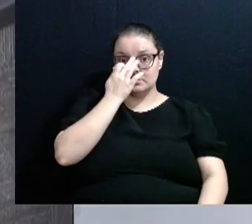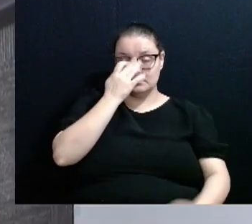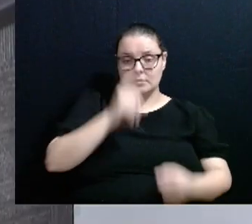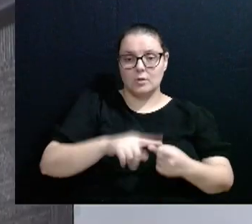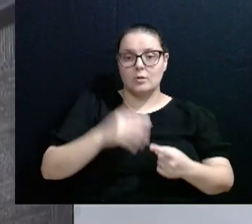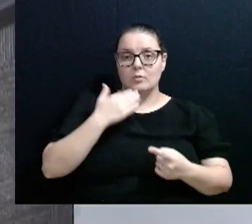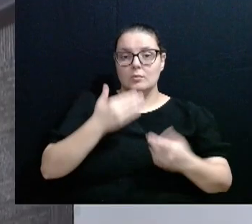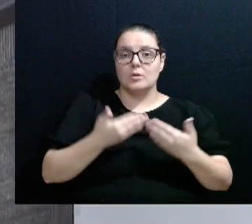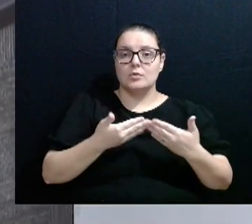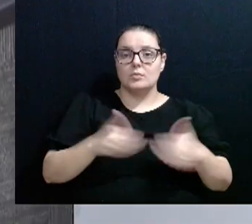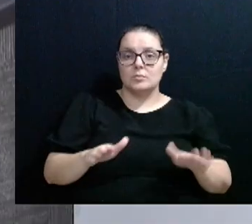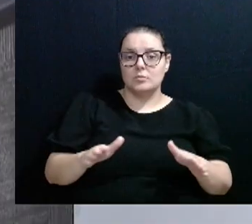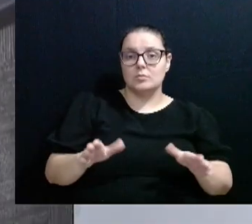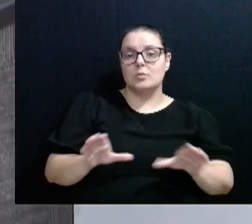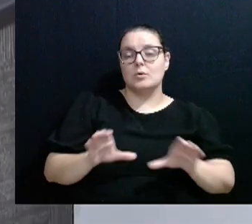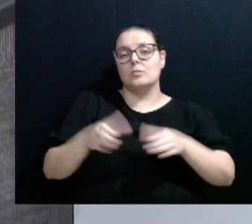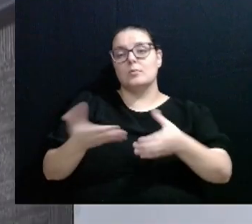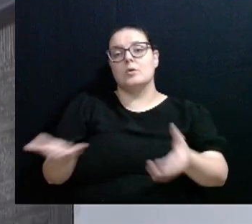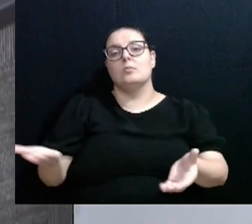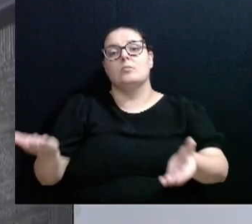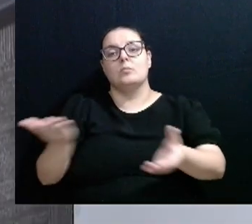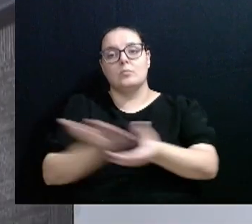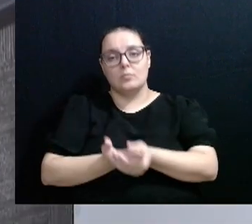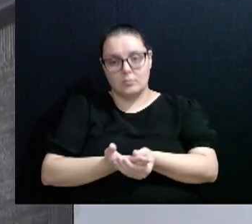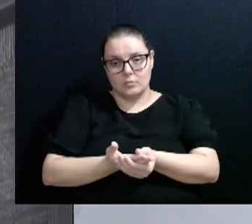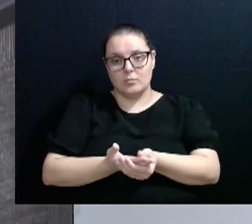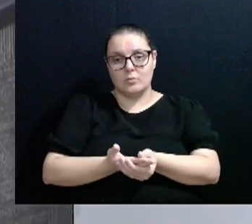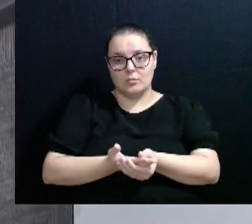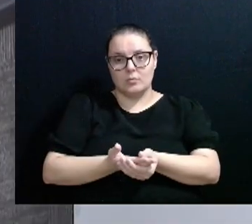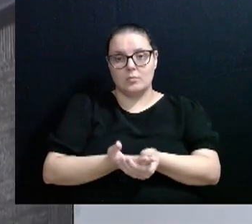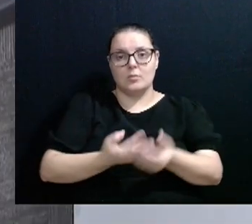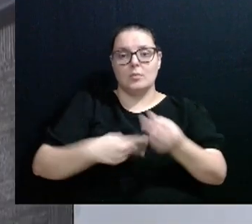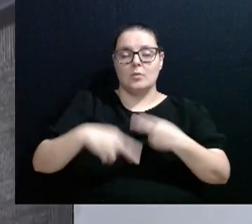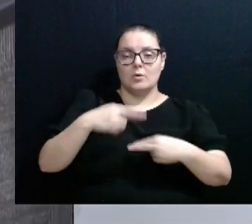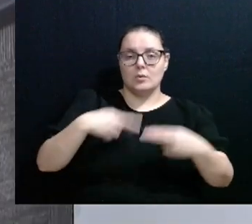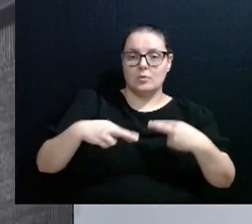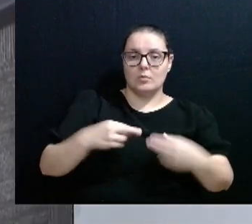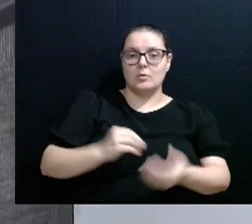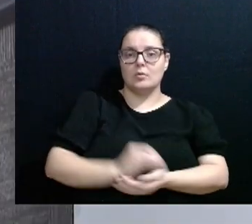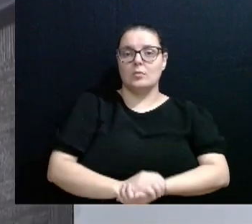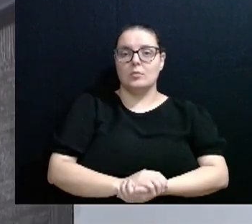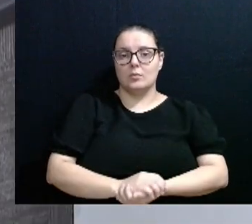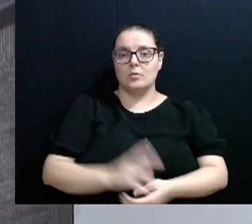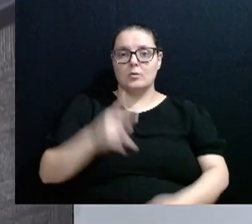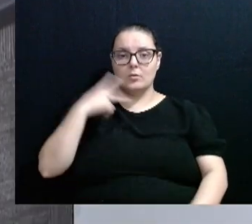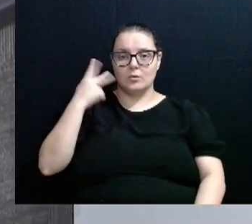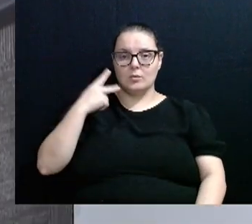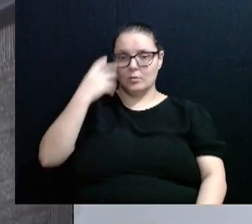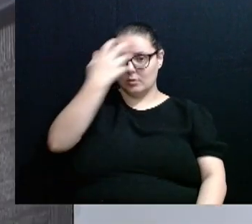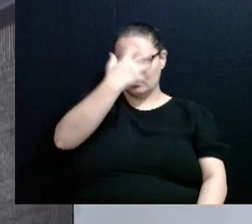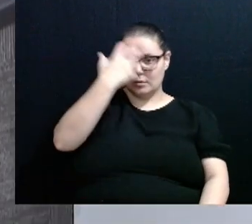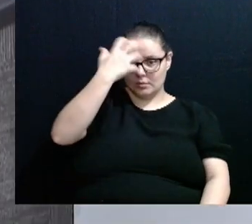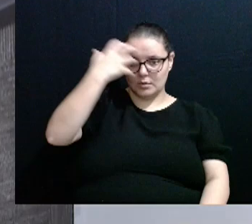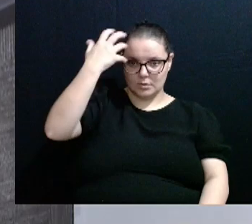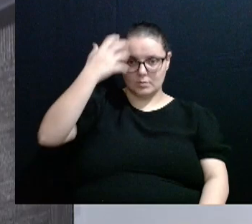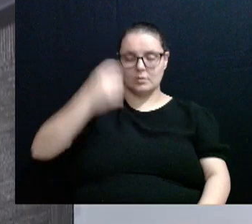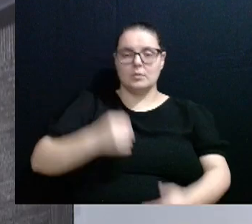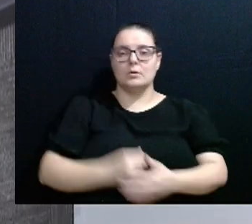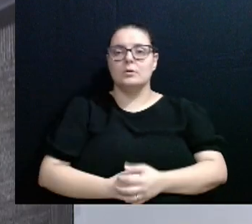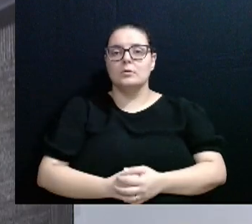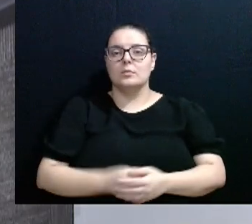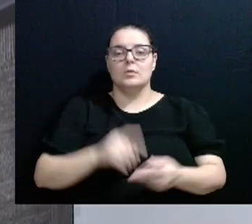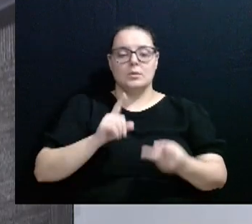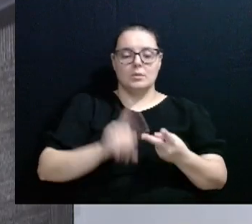de comissão processante em relação ao vereador Vini Oliveira, a segunda